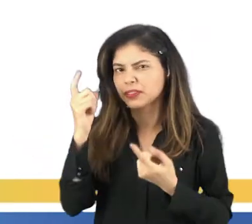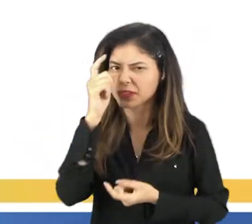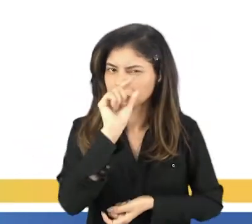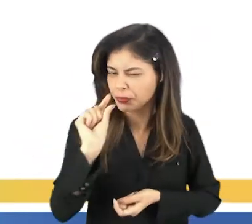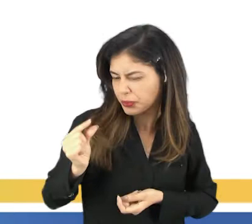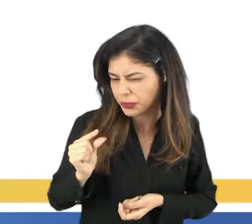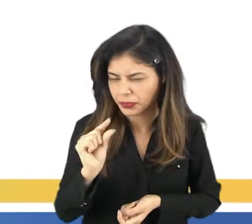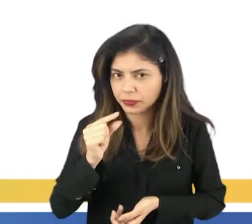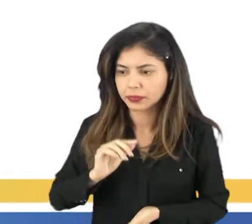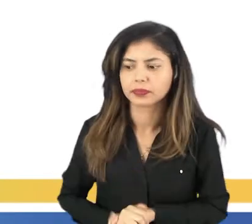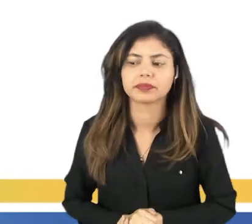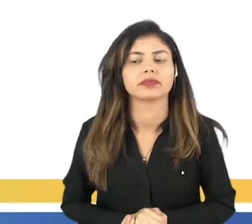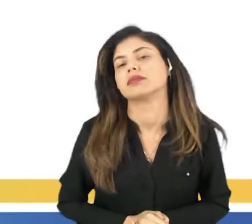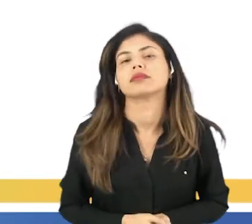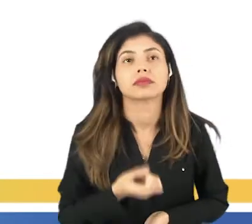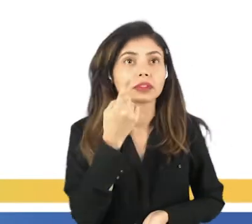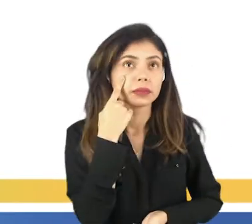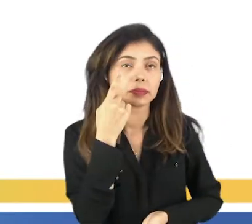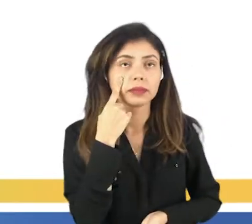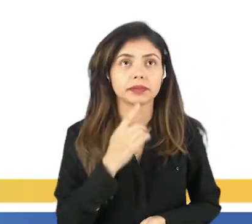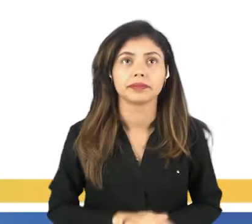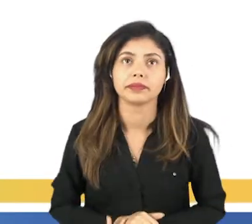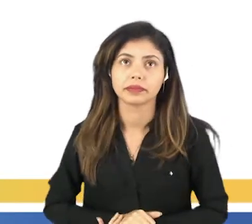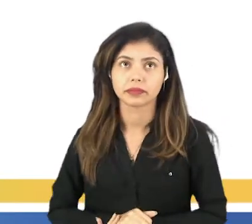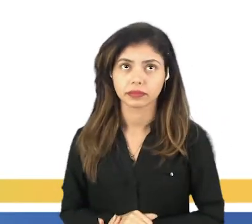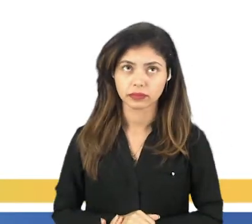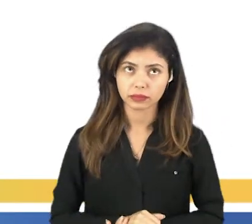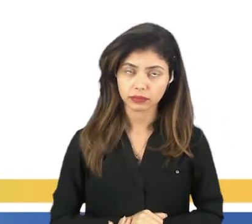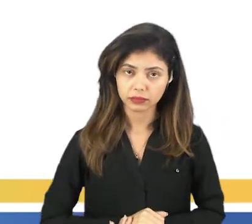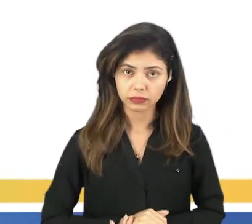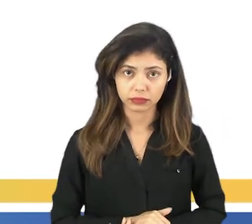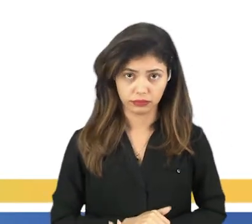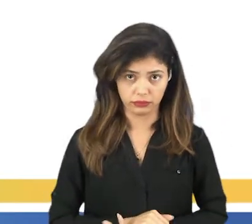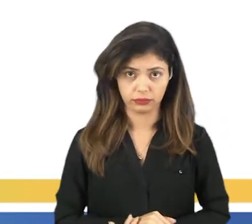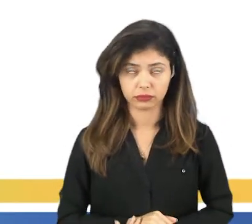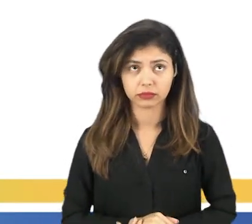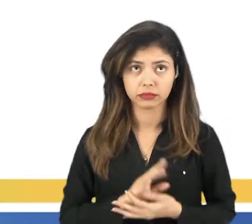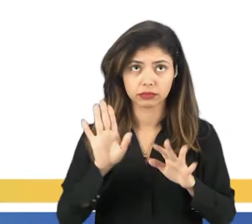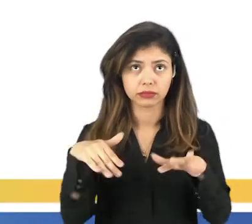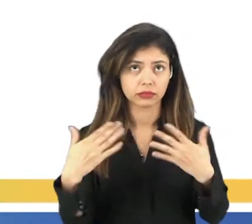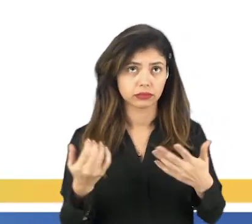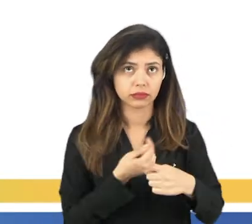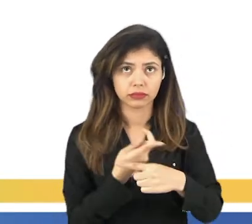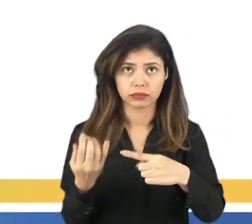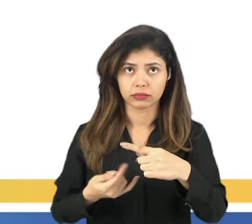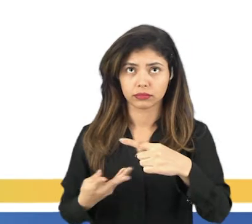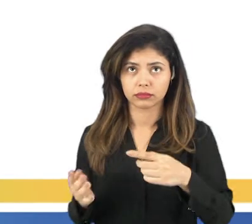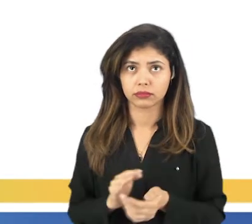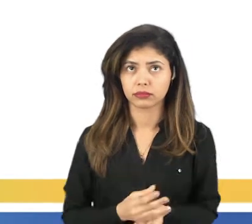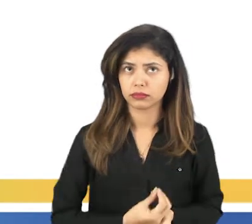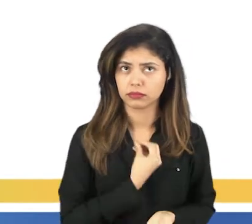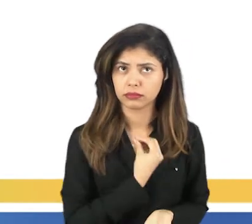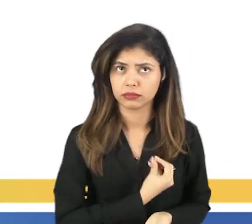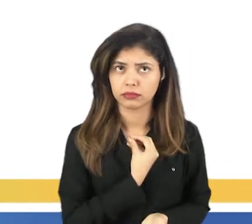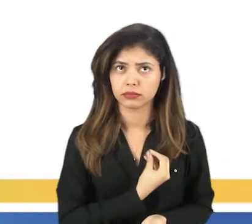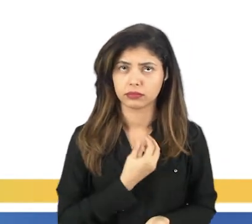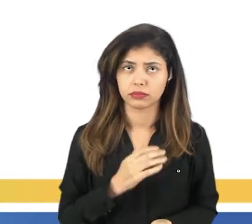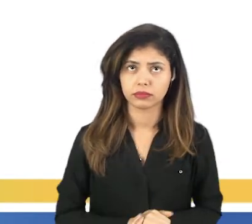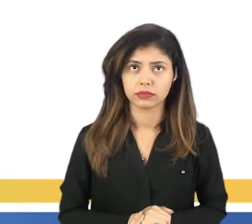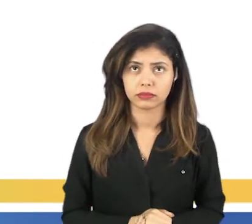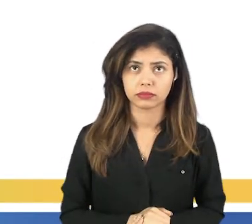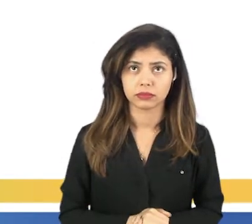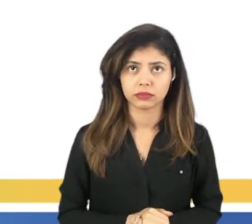pouquinho, né? Então, observe aí, na telinha. Qual é a fração que representa a parte